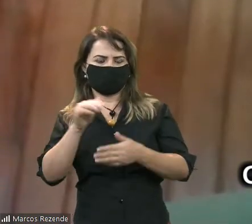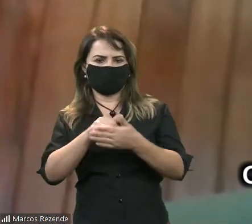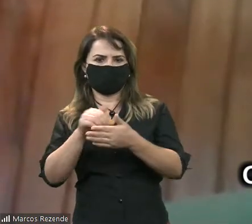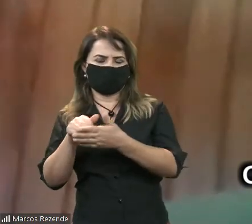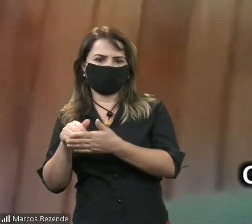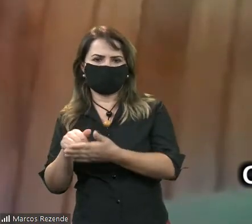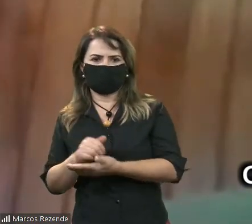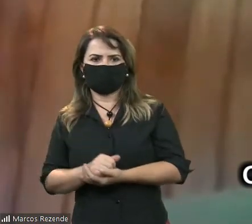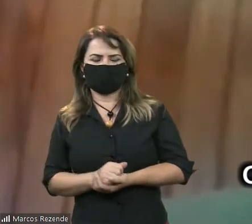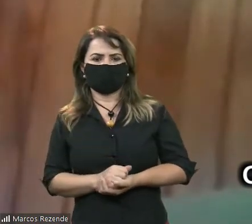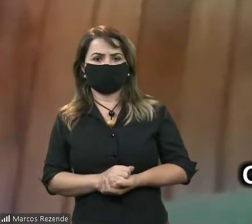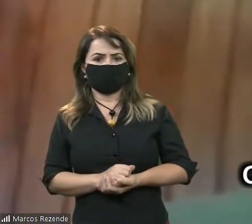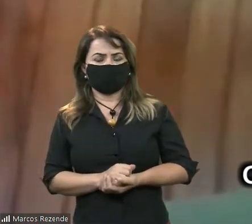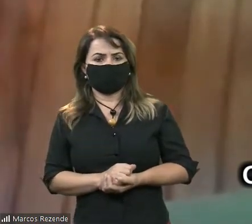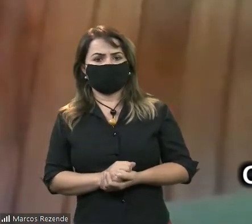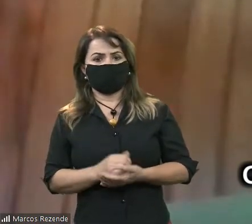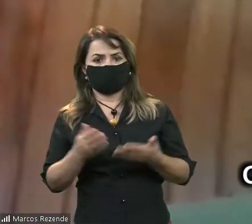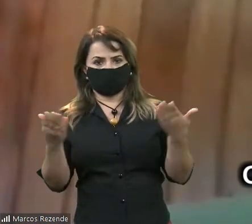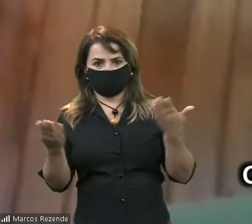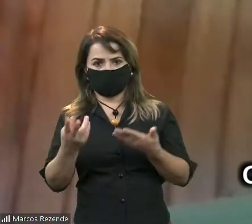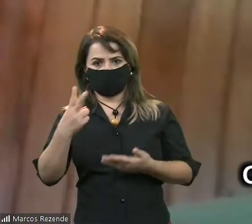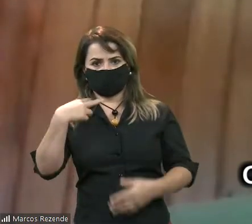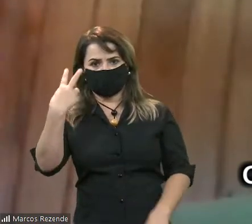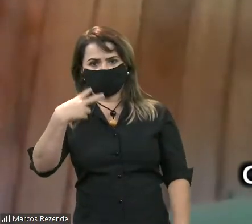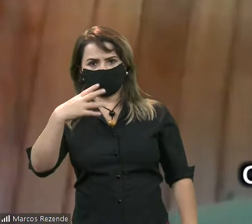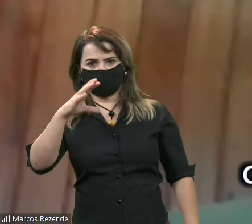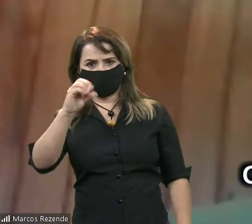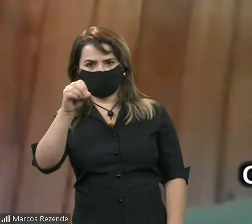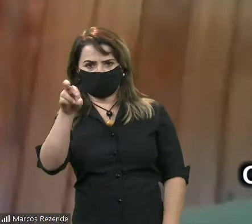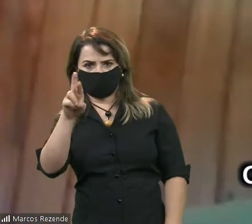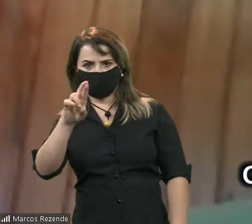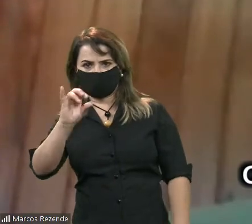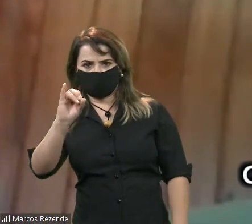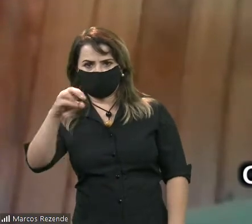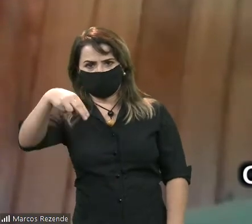Questão de ordem, vereador professor Coraine.